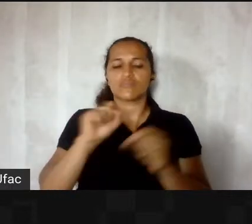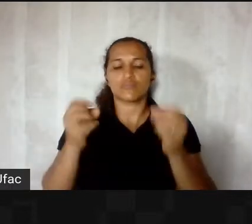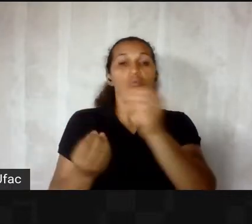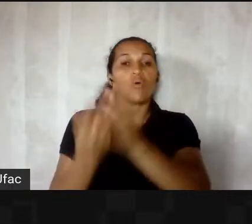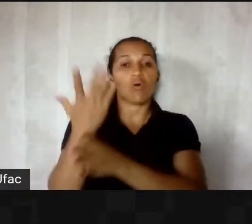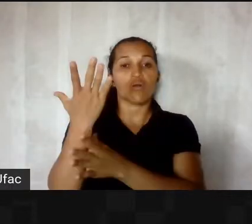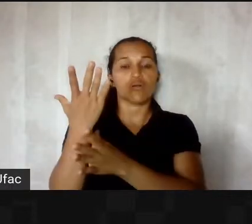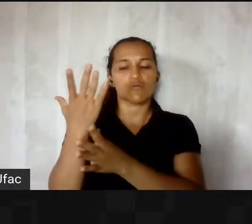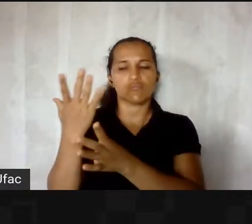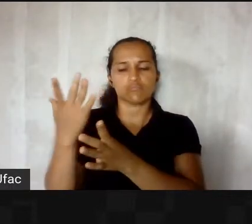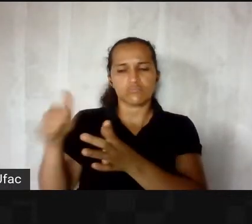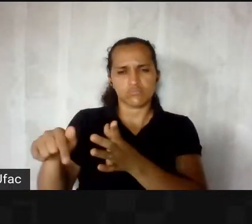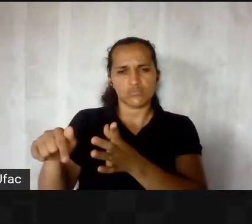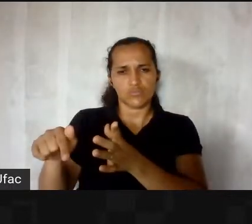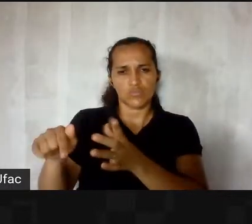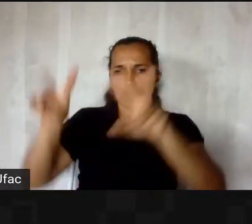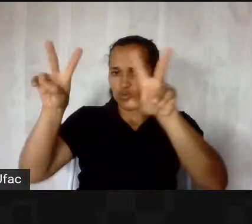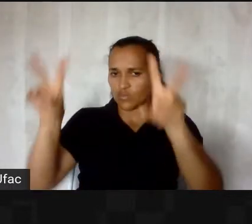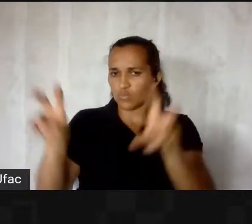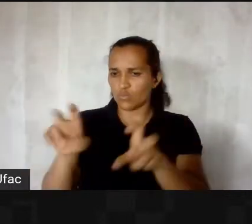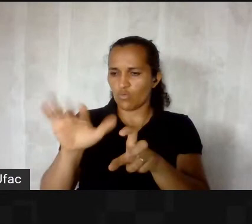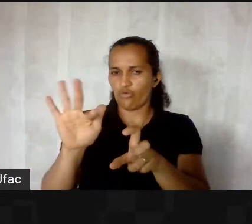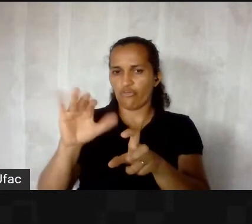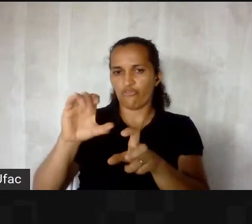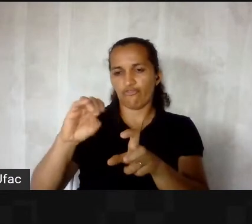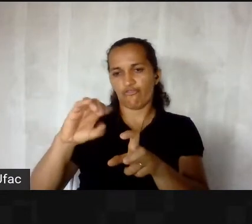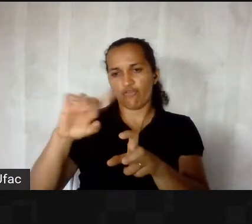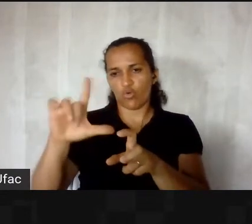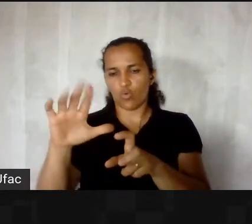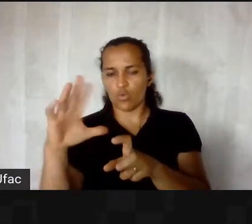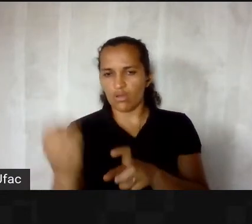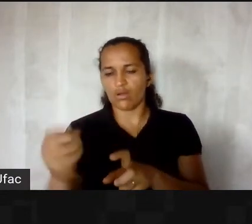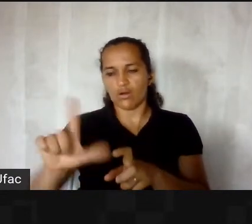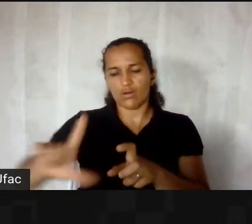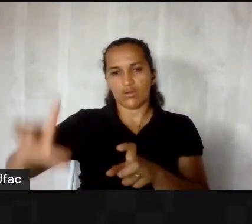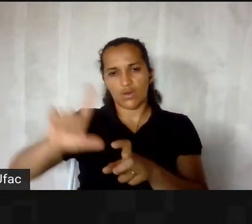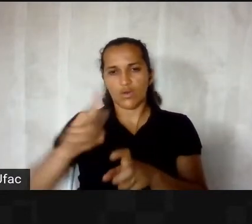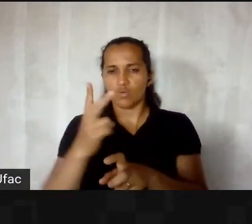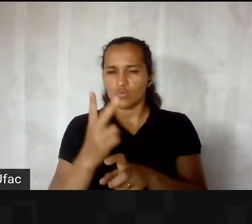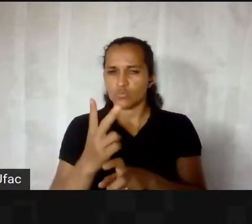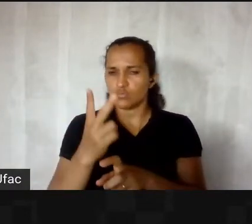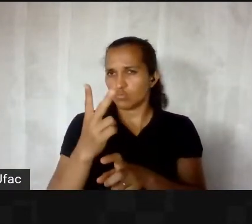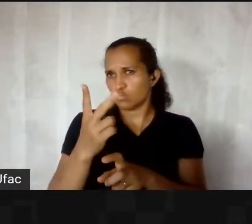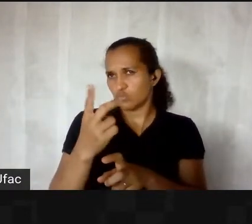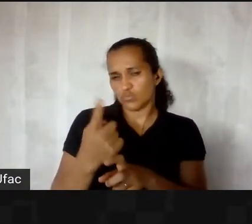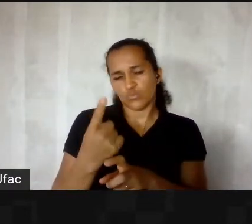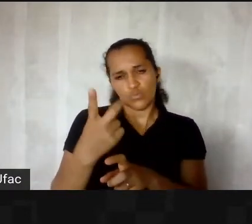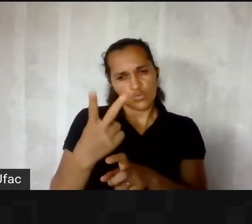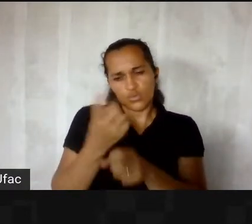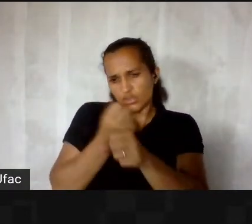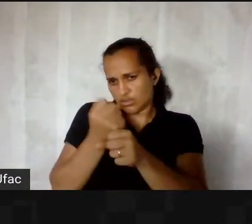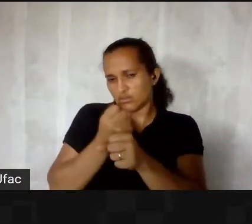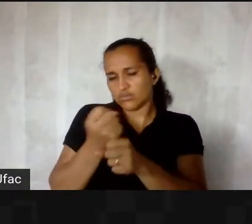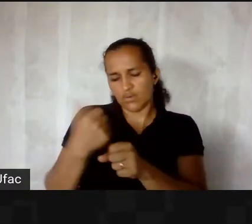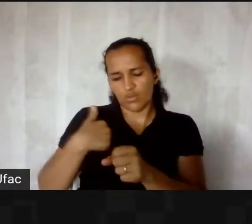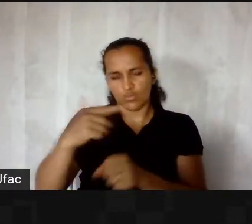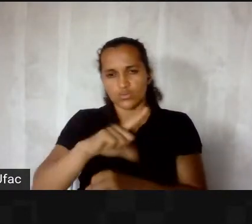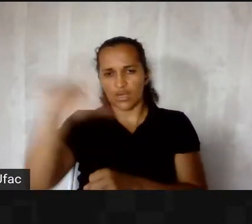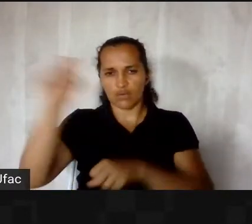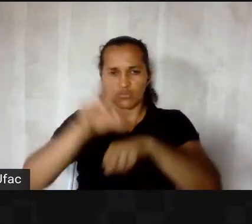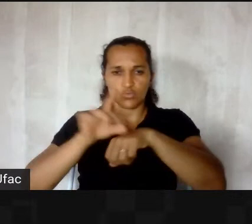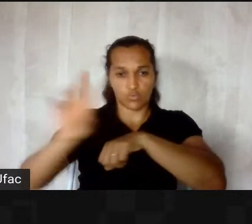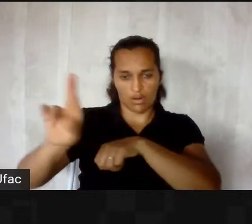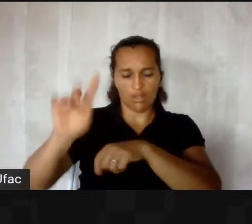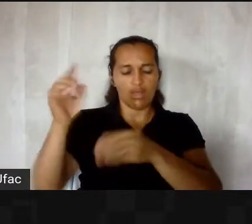Folha Literária, que perdurou por dois ou três anos até a minha saída para o doutorado, onde eram publicados